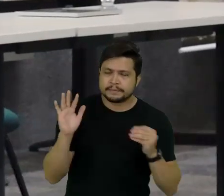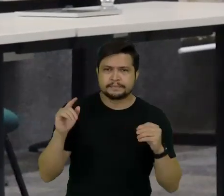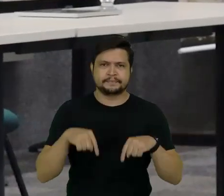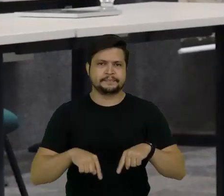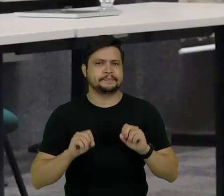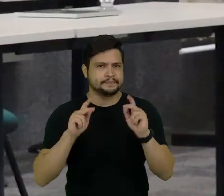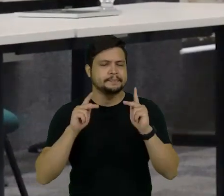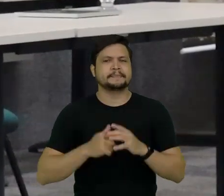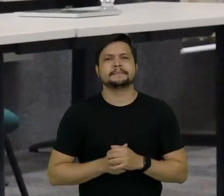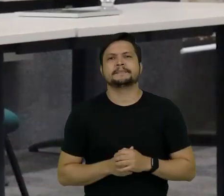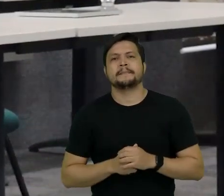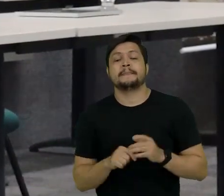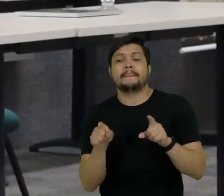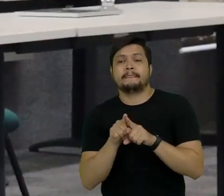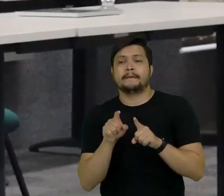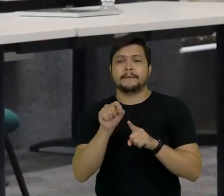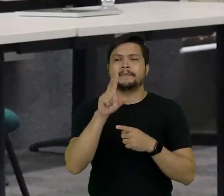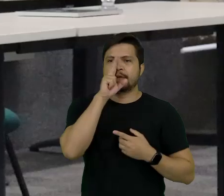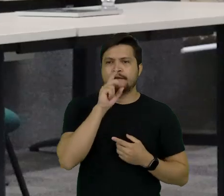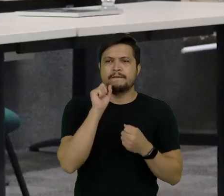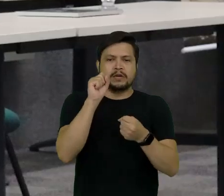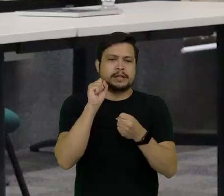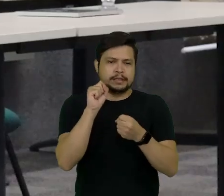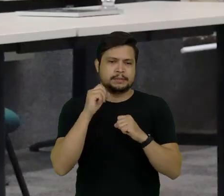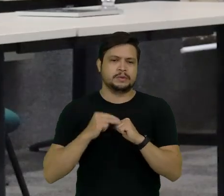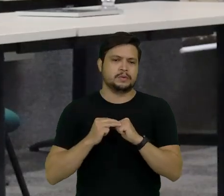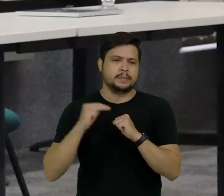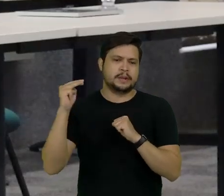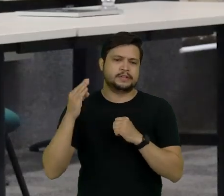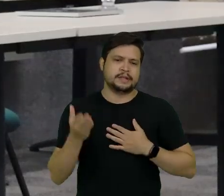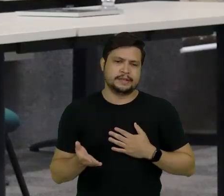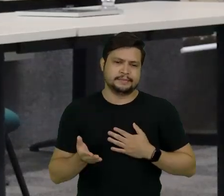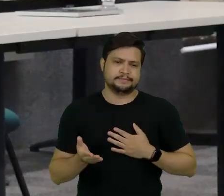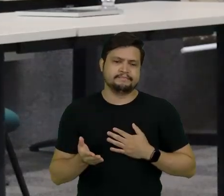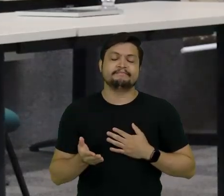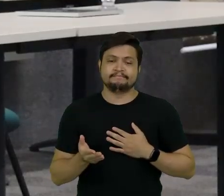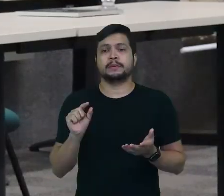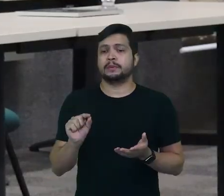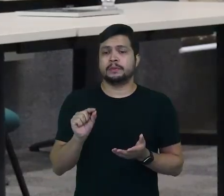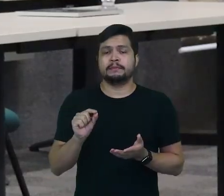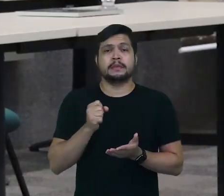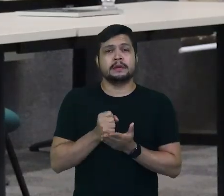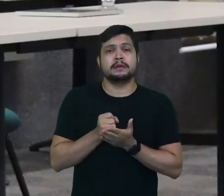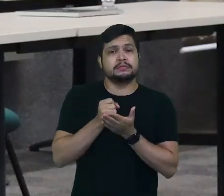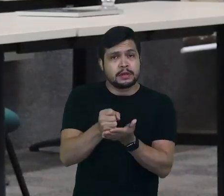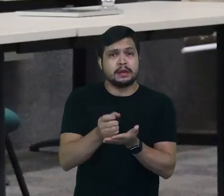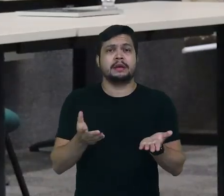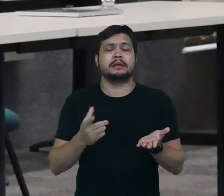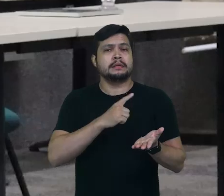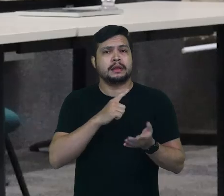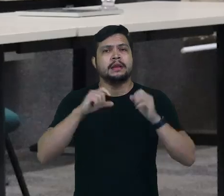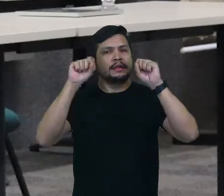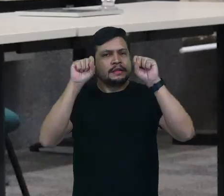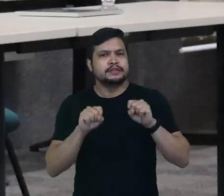pensar. A questão do fortalecimento do mestrado. A gente já pode dizer que tem um destaque regional? Pode, está